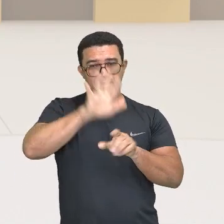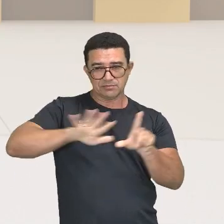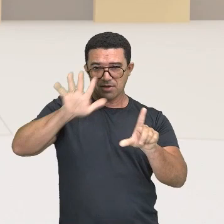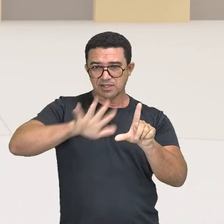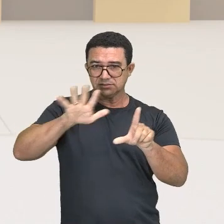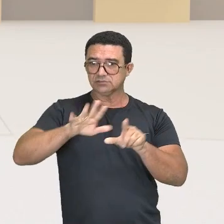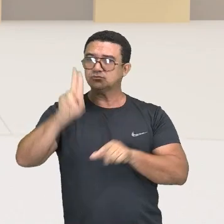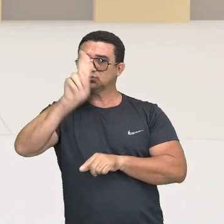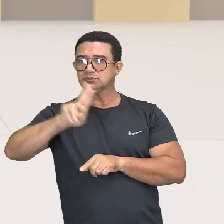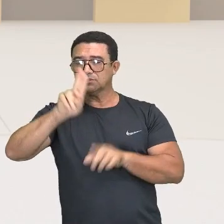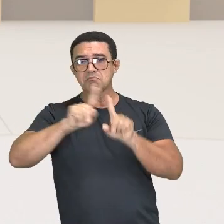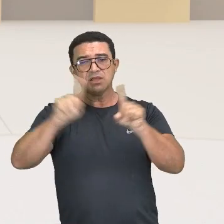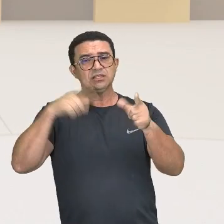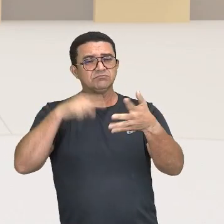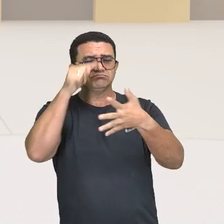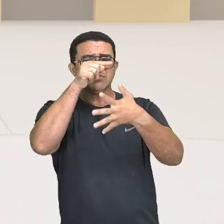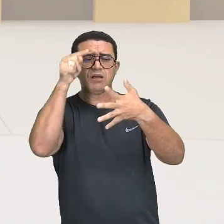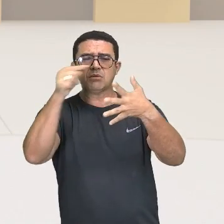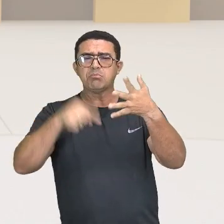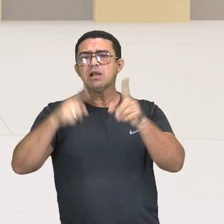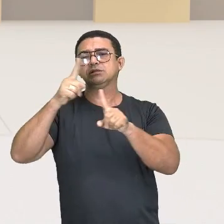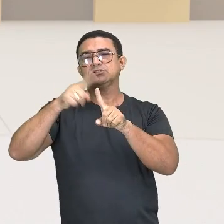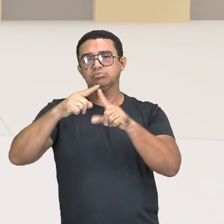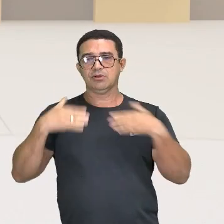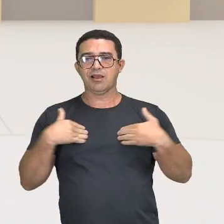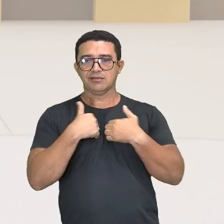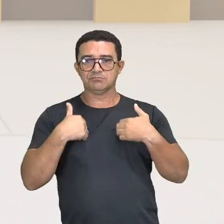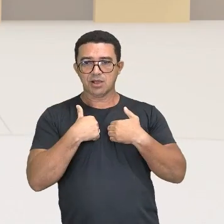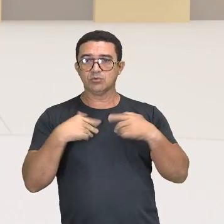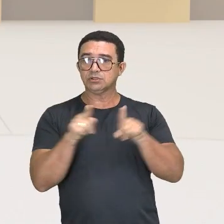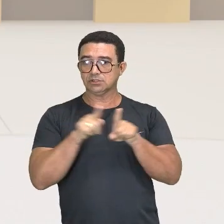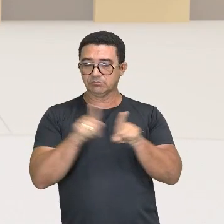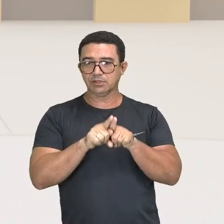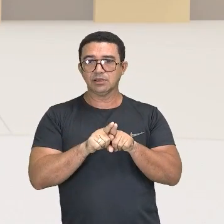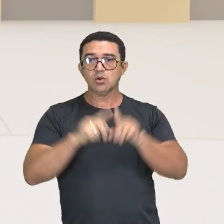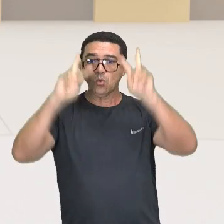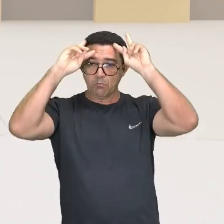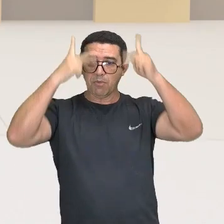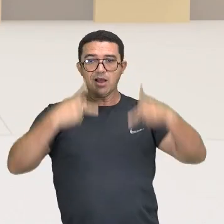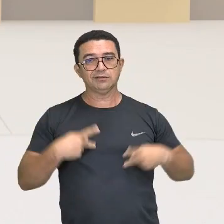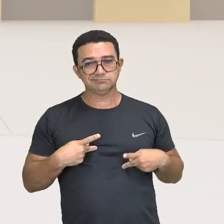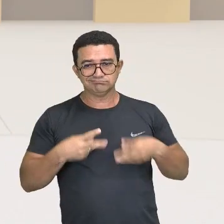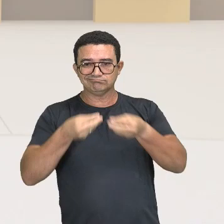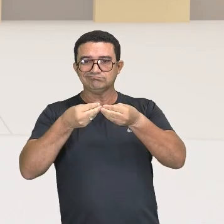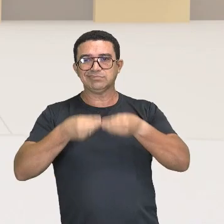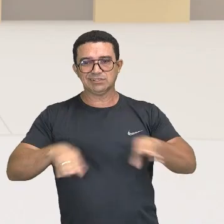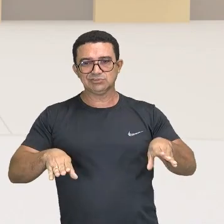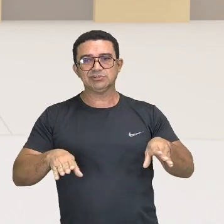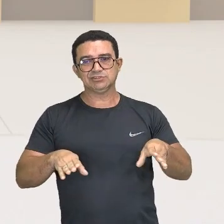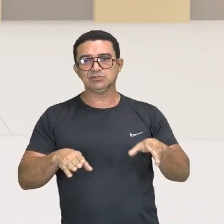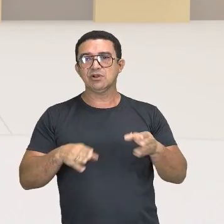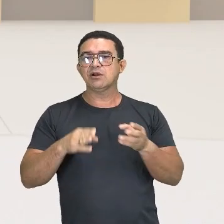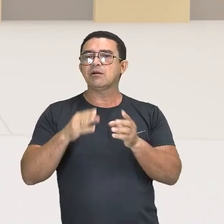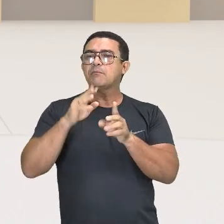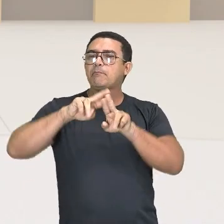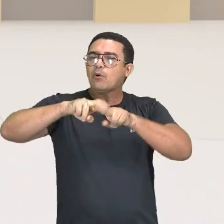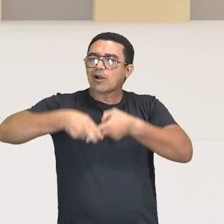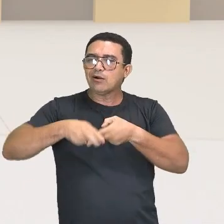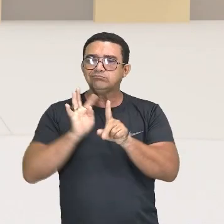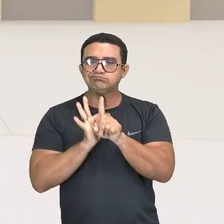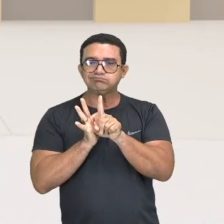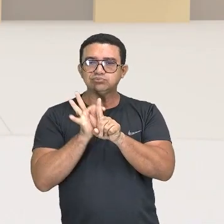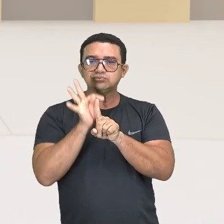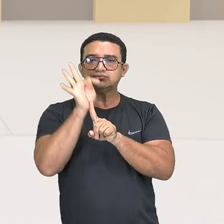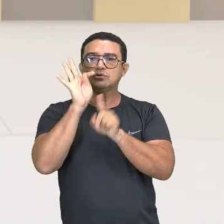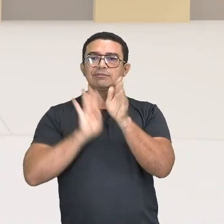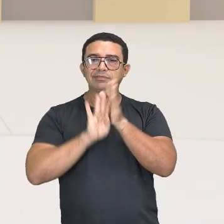desse animal, né, a gente tem outros animais ali e outros seres vivos que vão ser prejudicados com o aumento aí das temperaturas. E aí, então, a gente